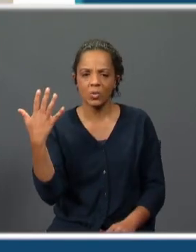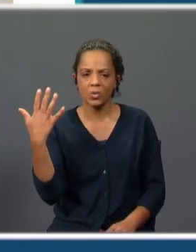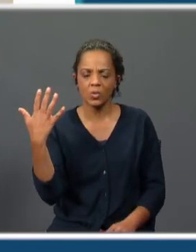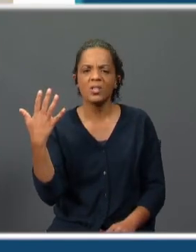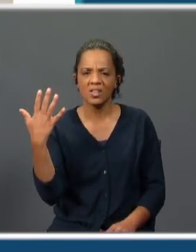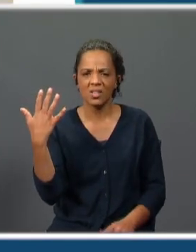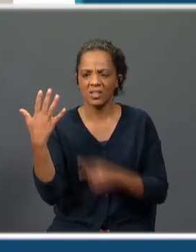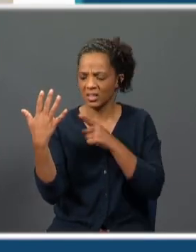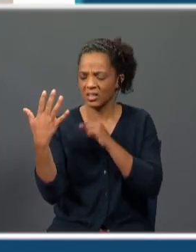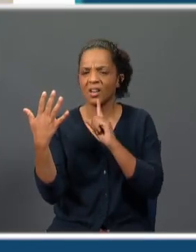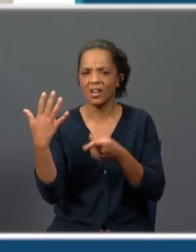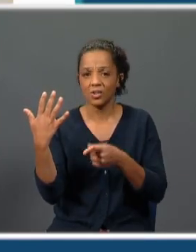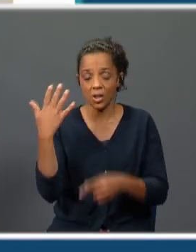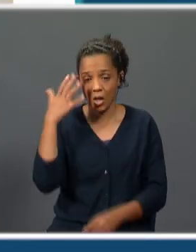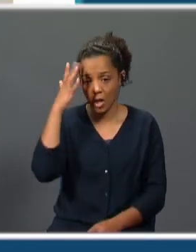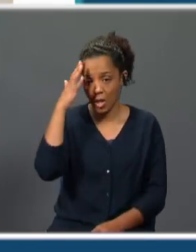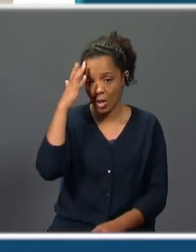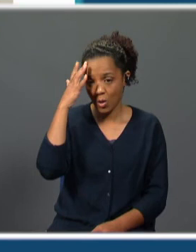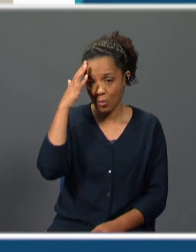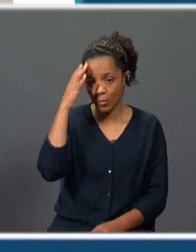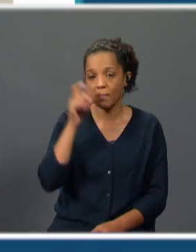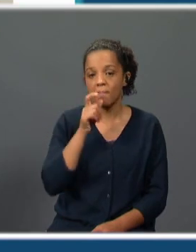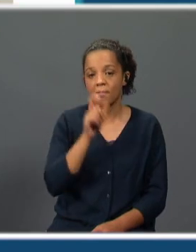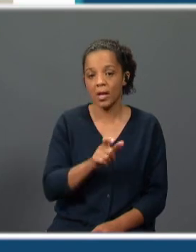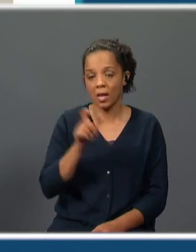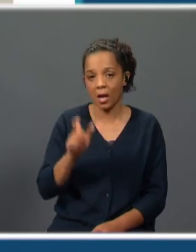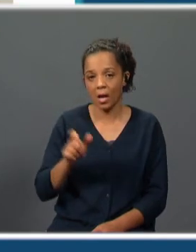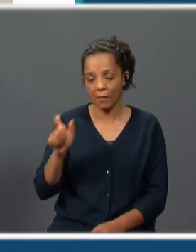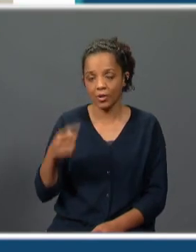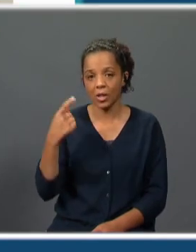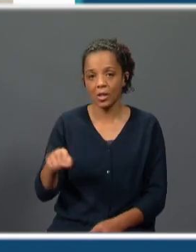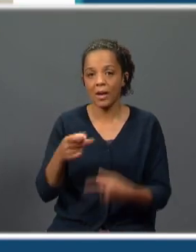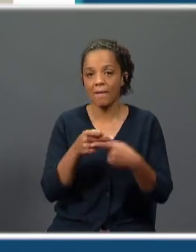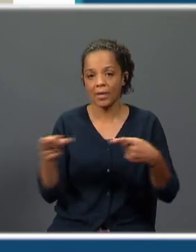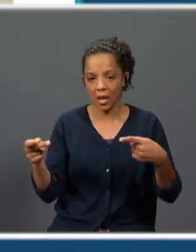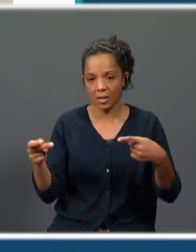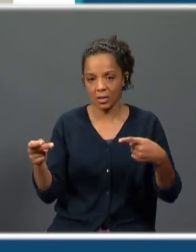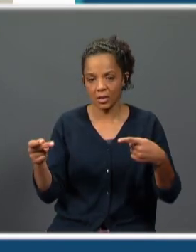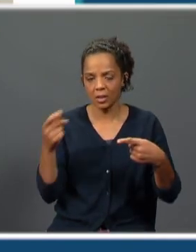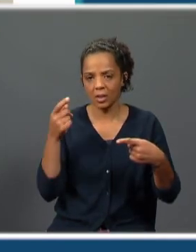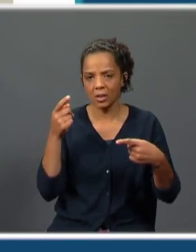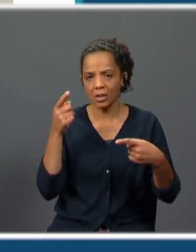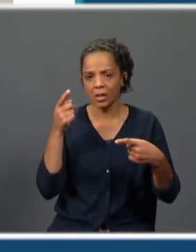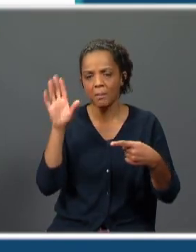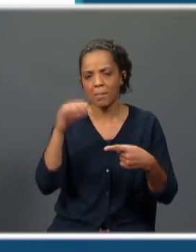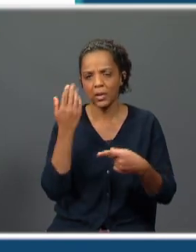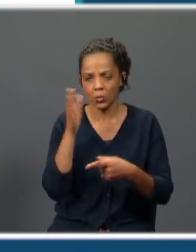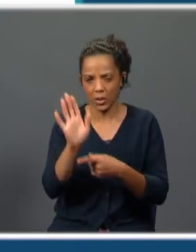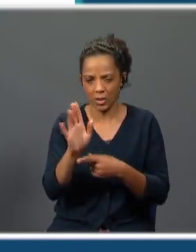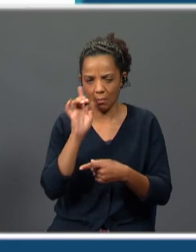5? Aquele 5 é o número de palavras que tem a nossa frase. Vamos só ver mais um